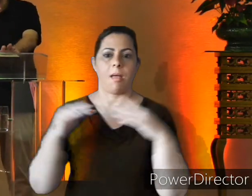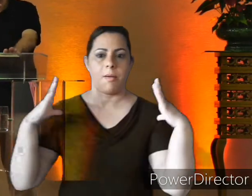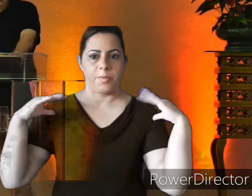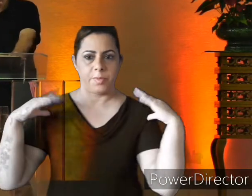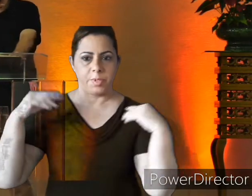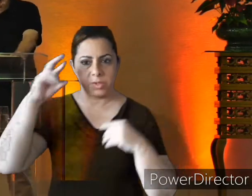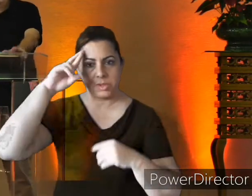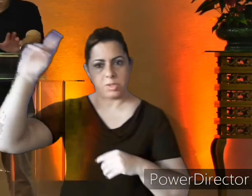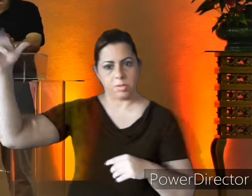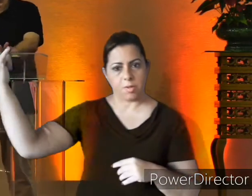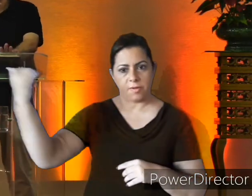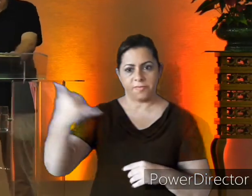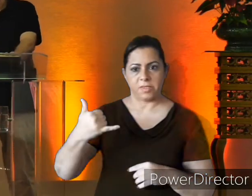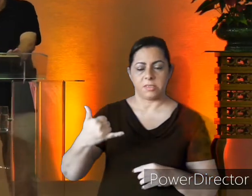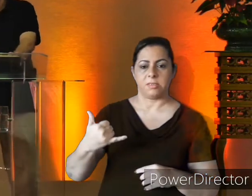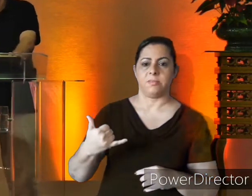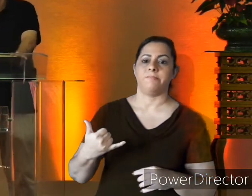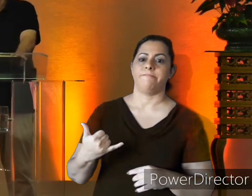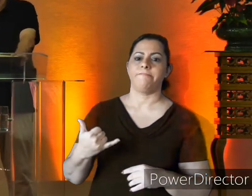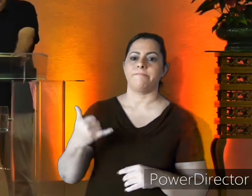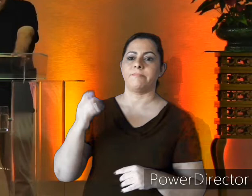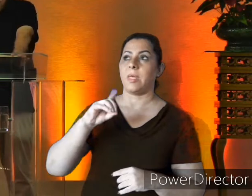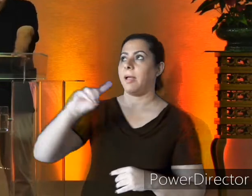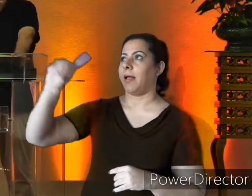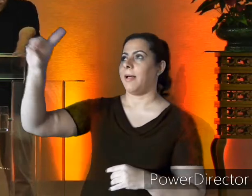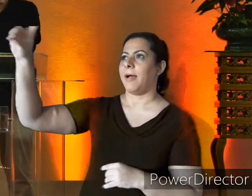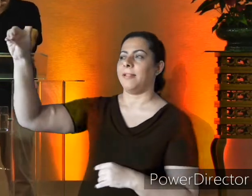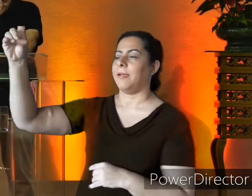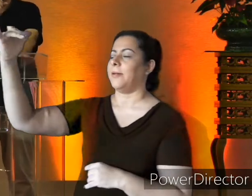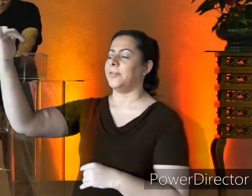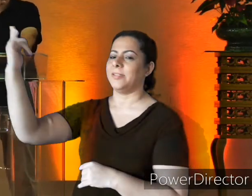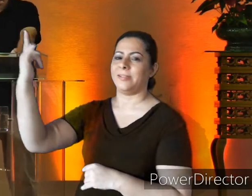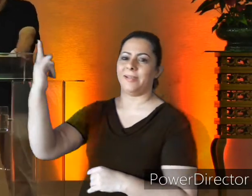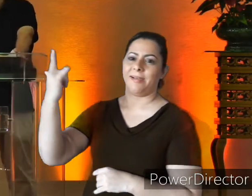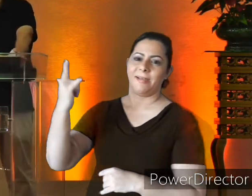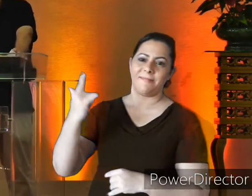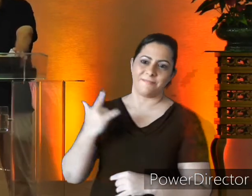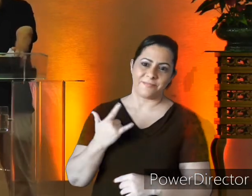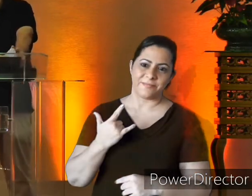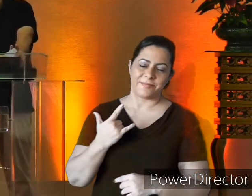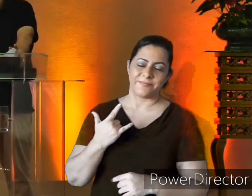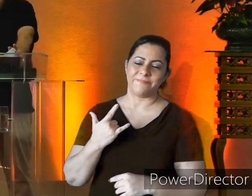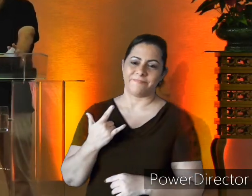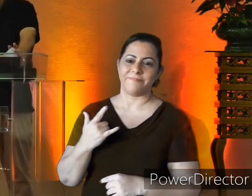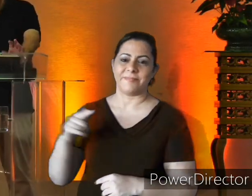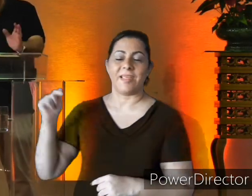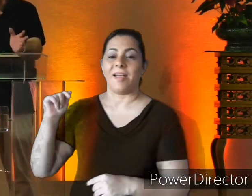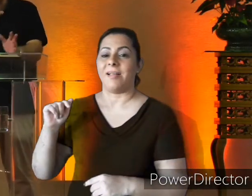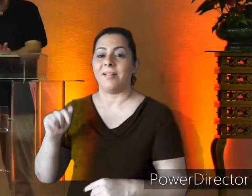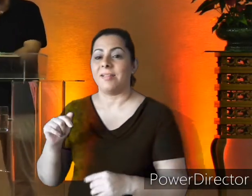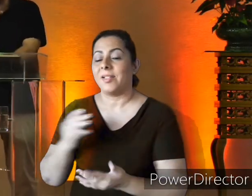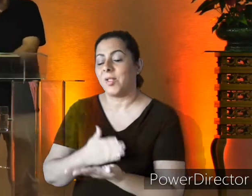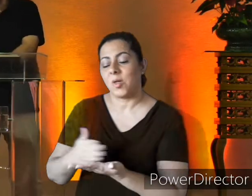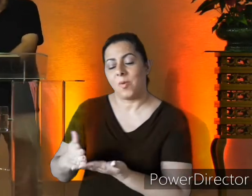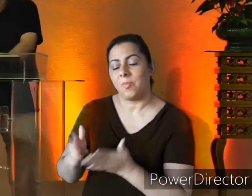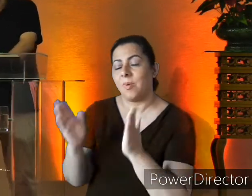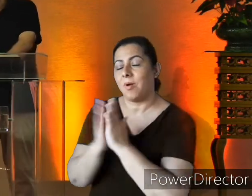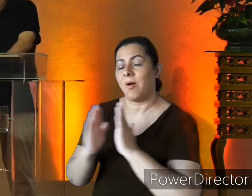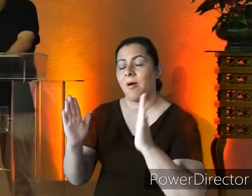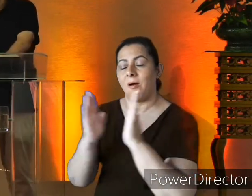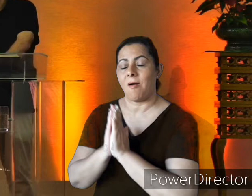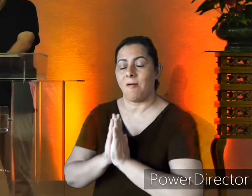as tuas orações, desde o primeiro dia, chegaram à presença de Deus. E eu vim para te